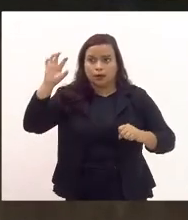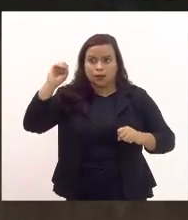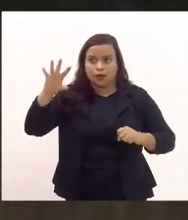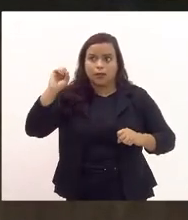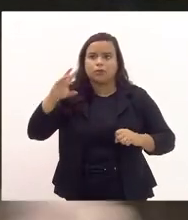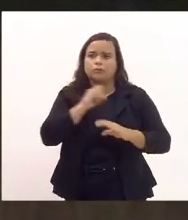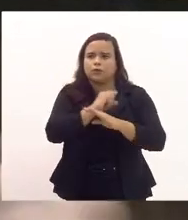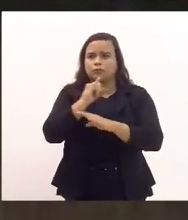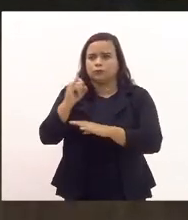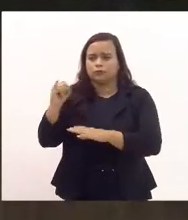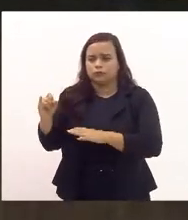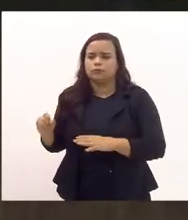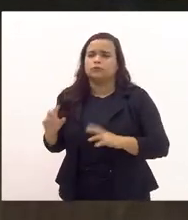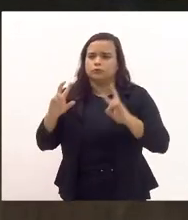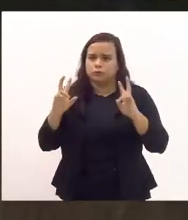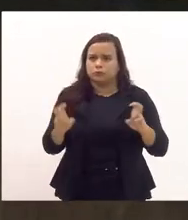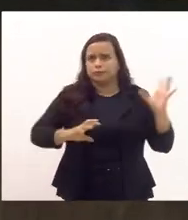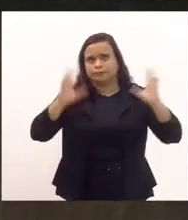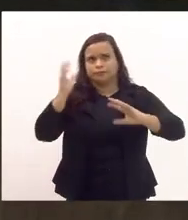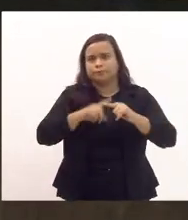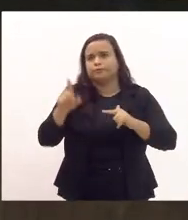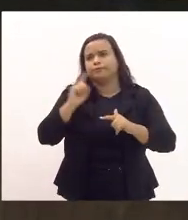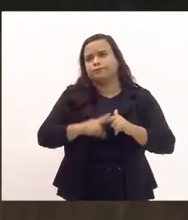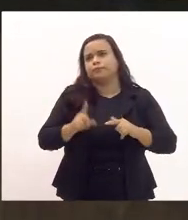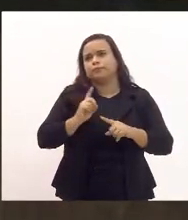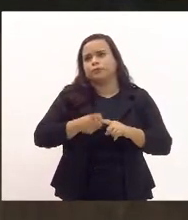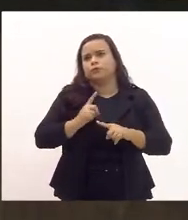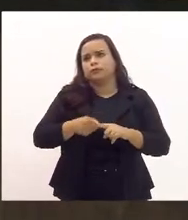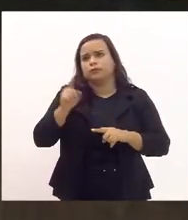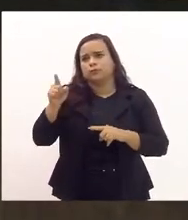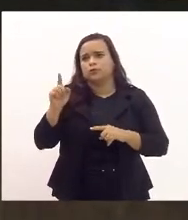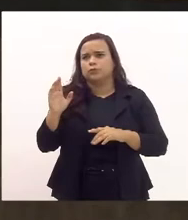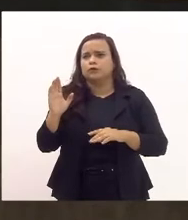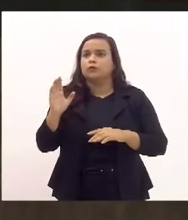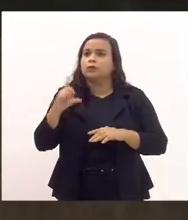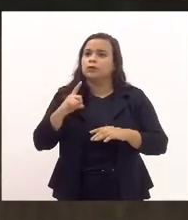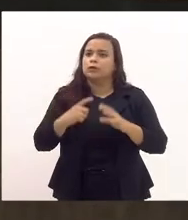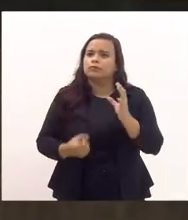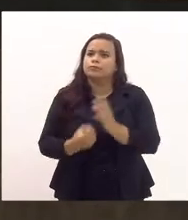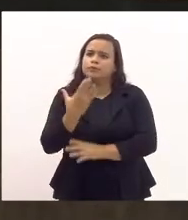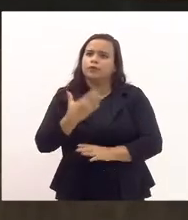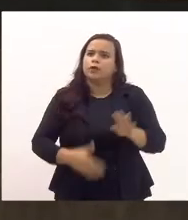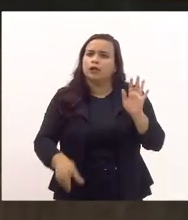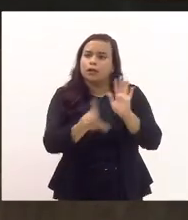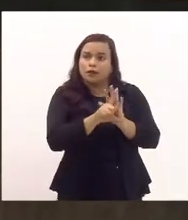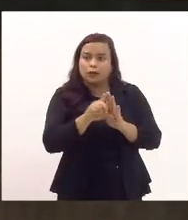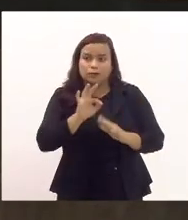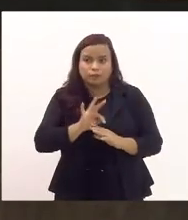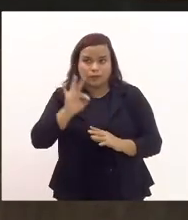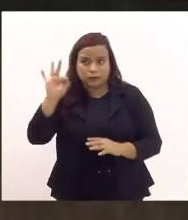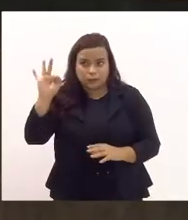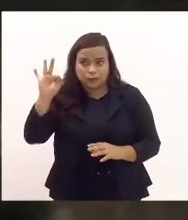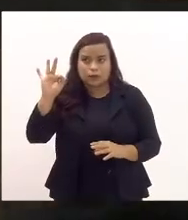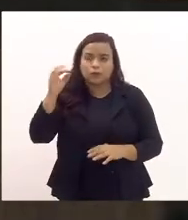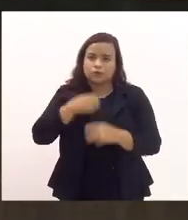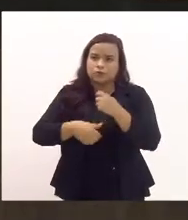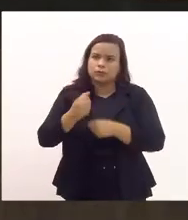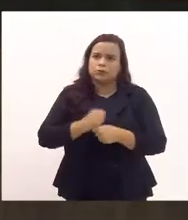desastres Deputado Aliomar porque ele advém de uma lei federal de